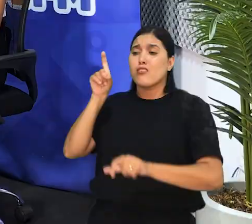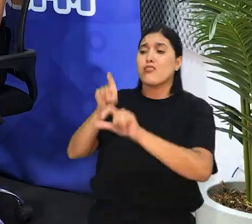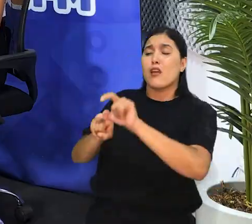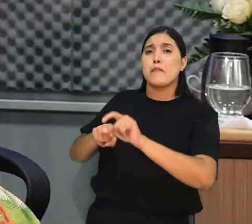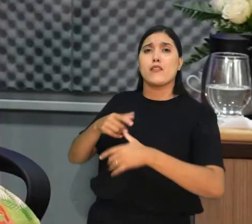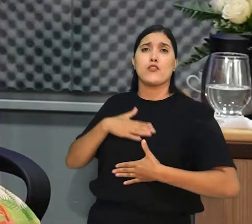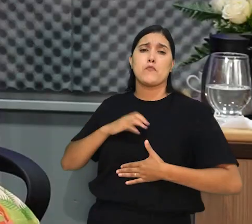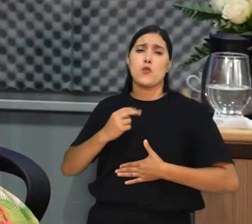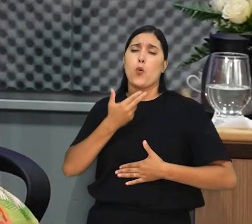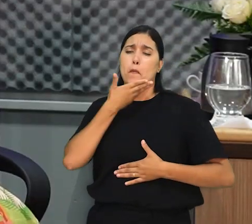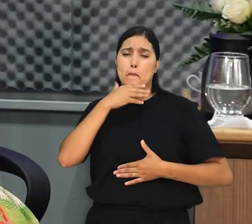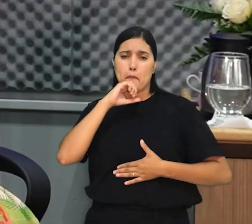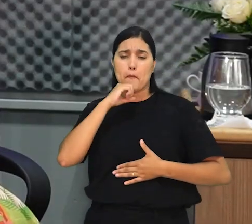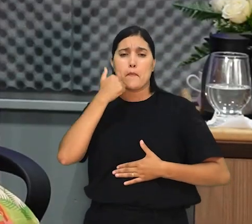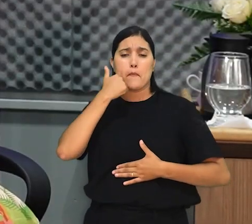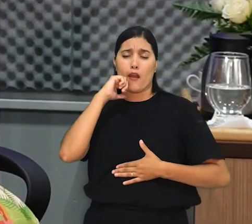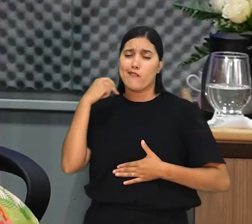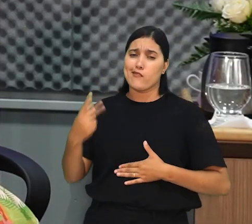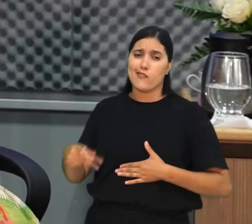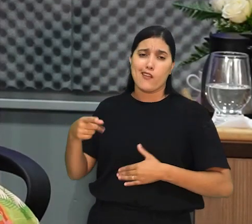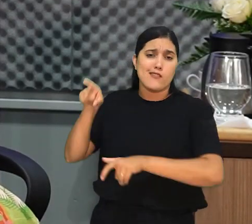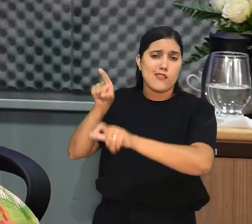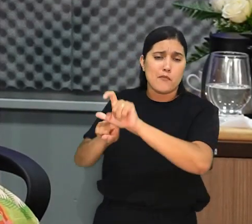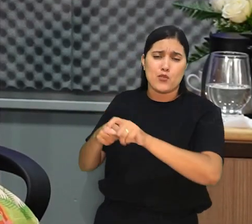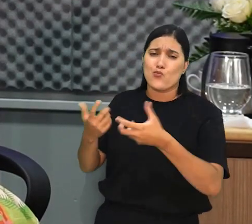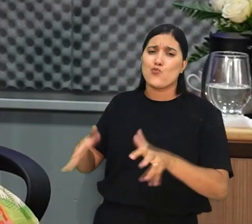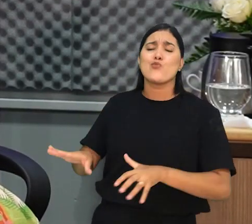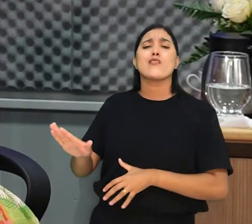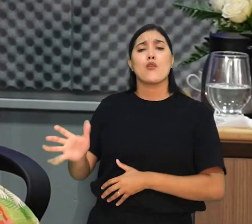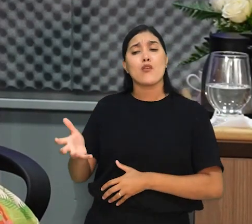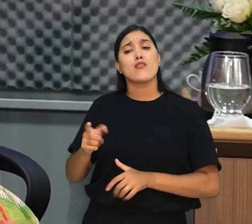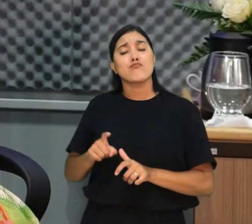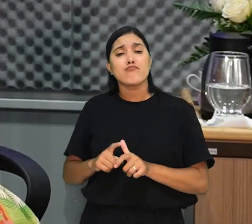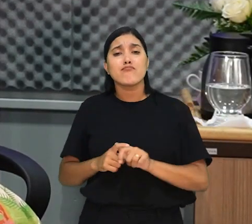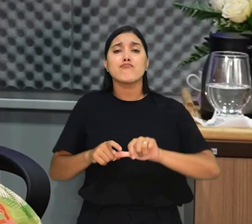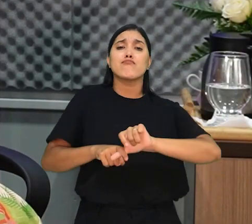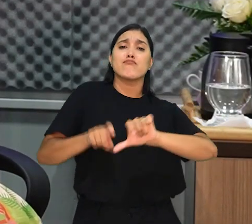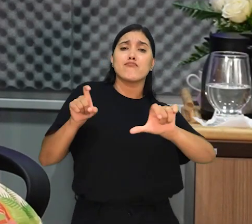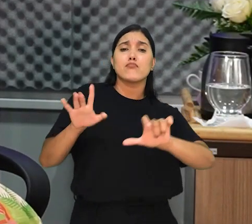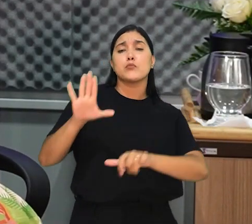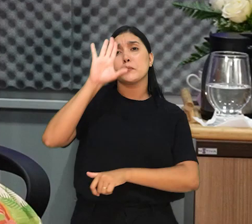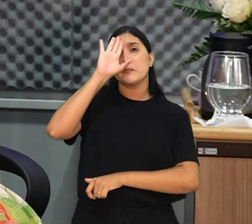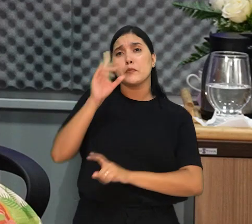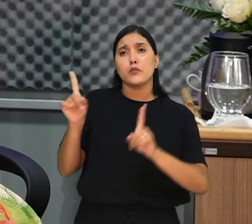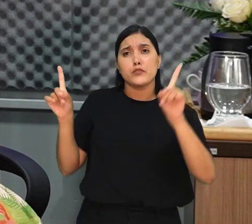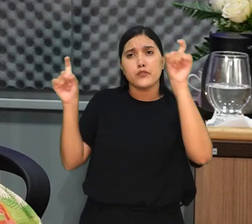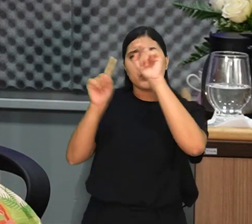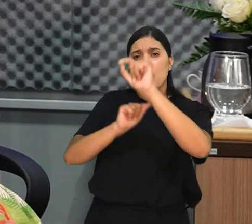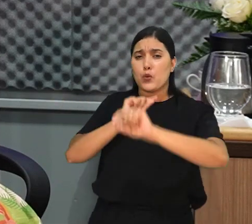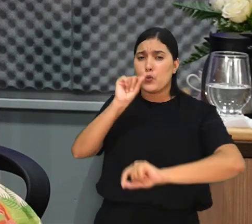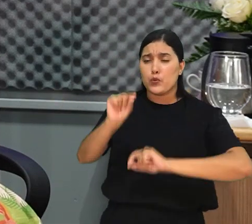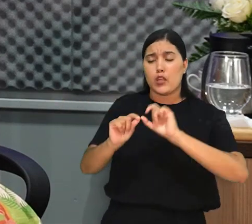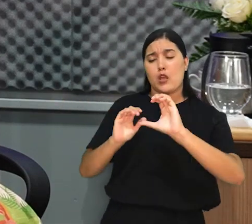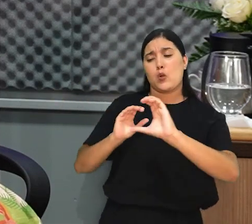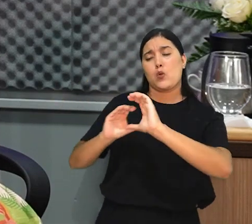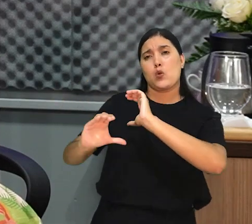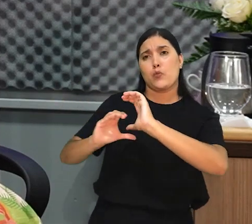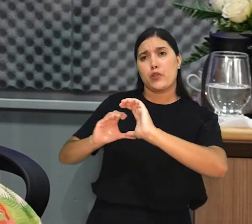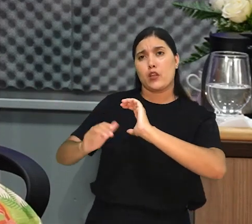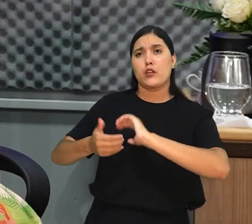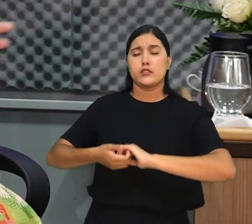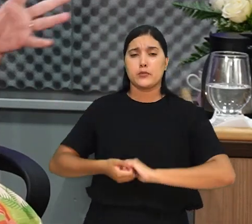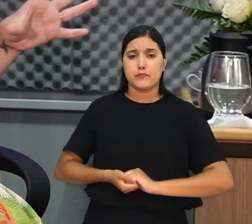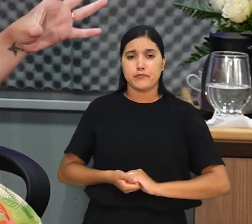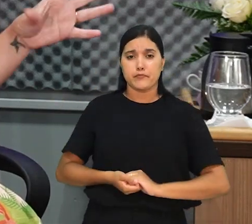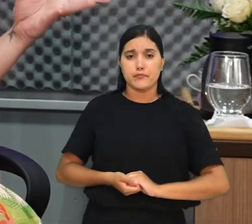dependente de mim ou dos pais dele, no caso. Então, assim, a nossa maior dificuldade, sem dúvida nenhuma, é a